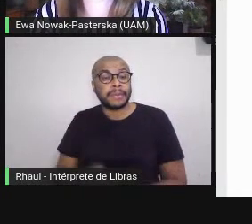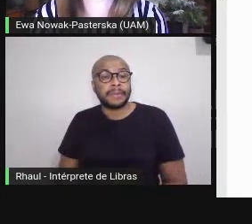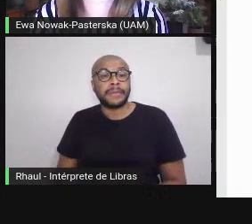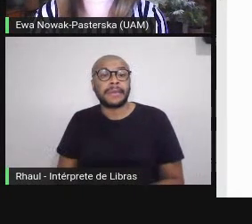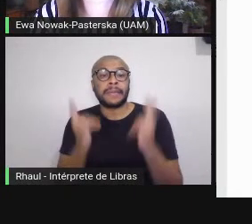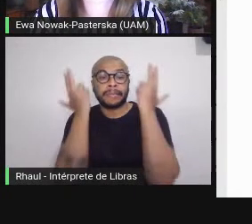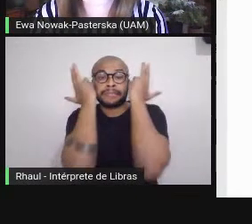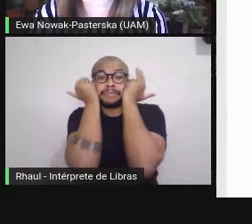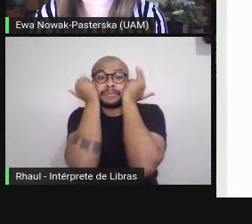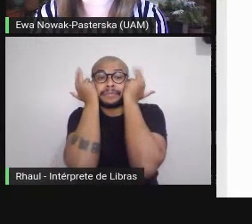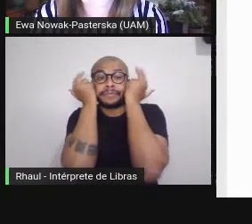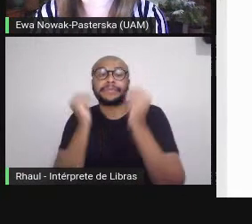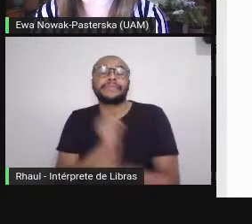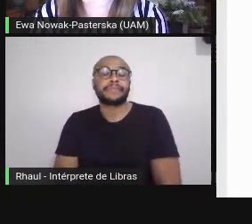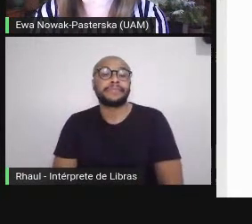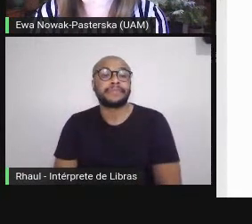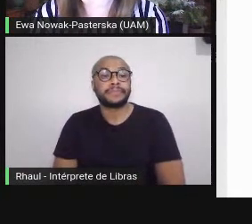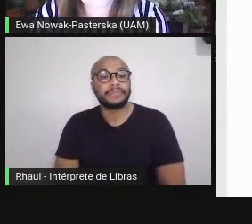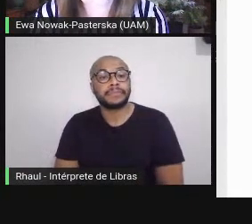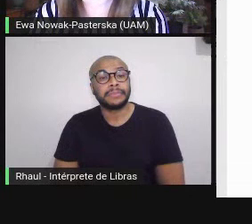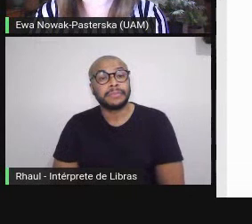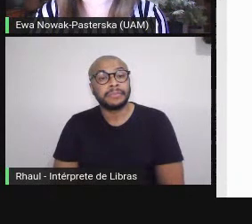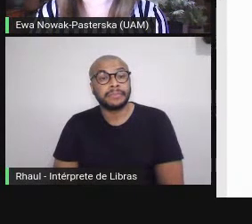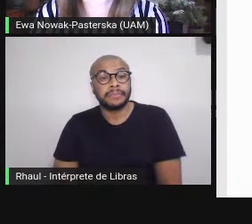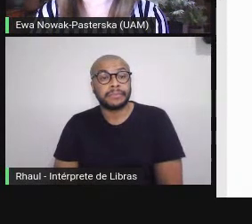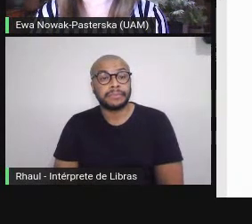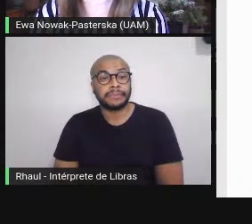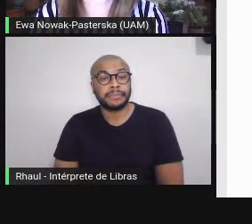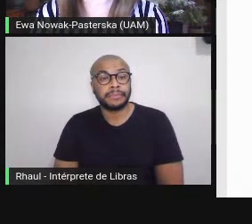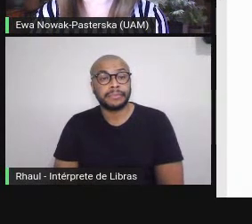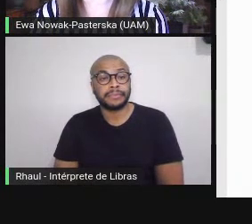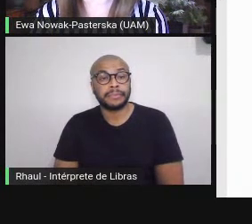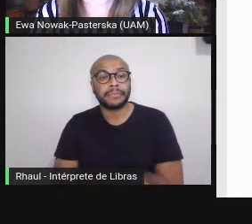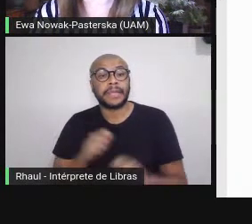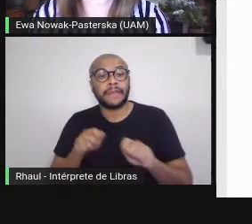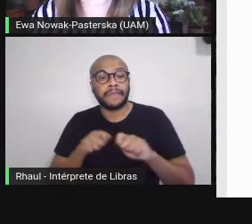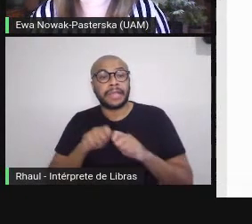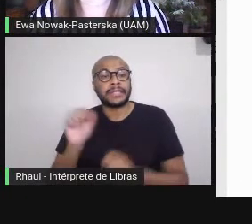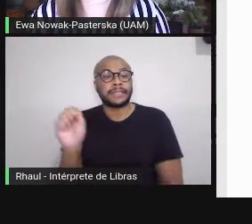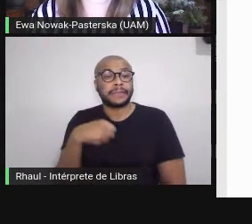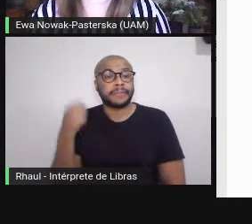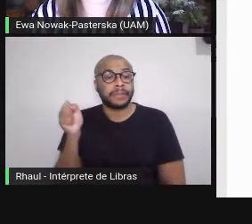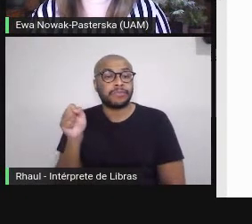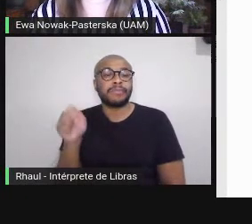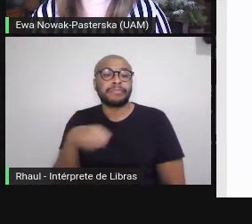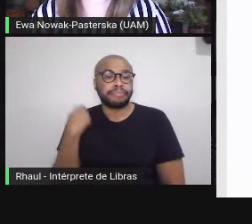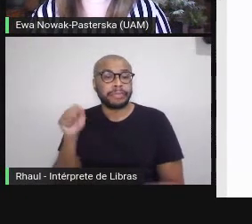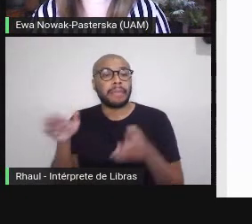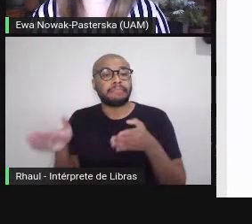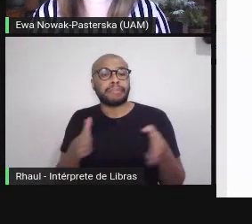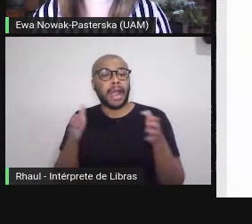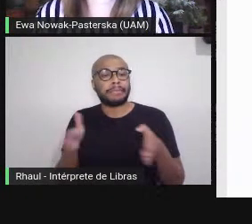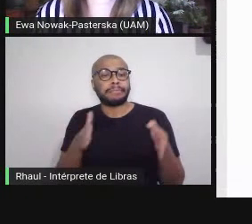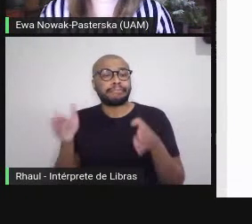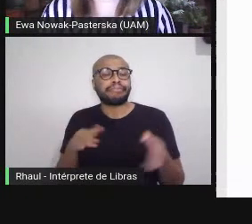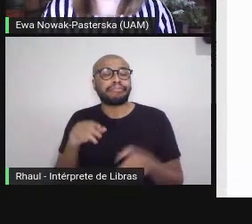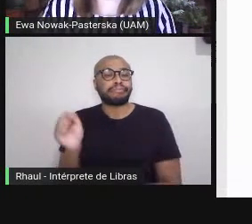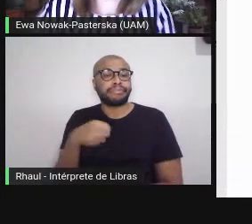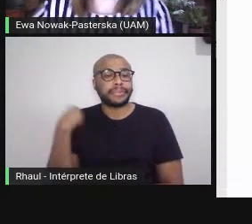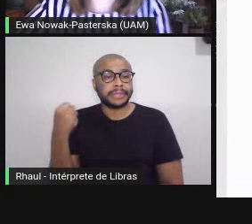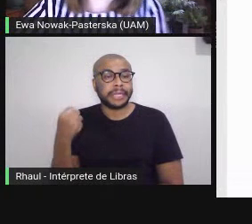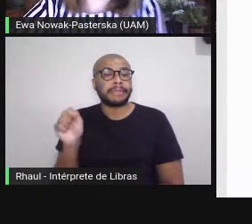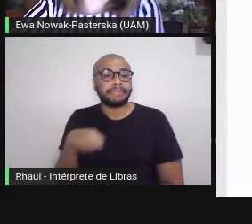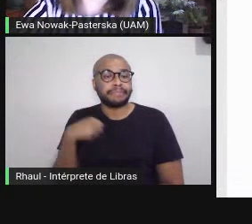um sobrenome. Pivovar, ou quem faz cerveja, ou cervejeiro, que produz, acho que não quem bebe, mas